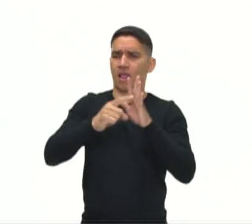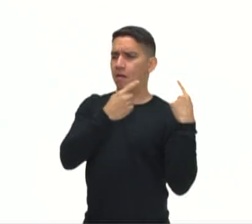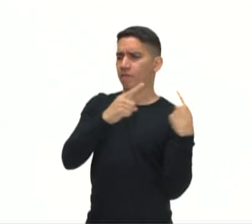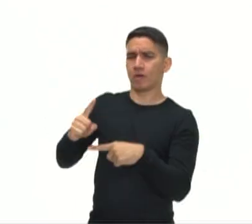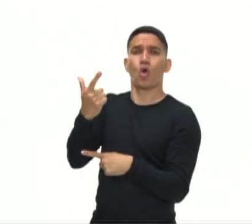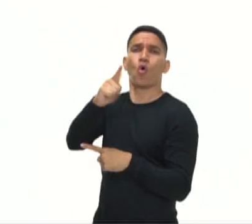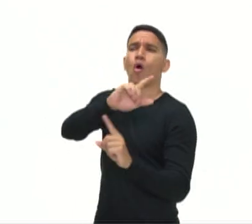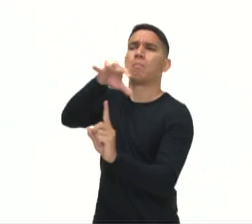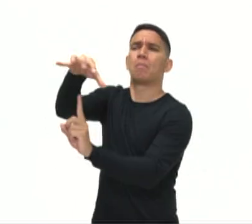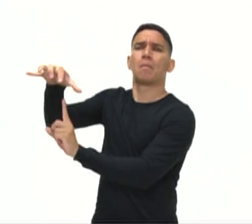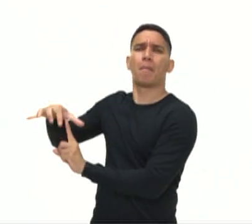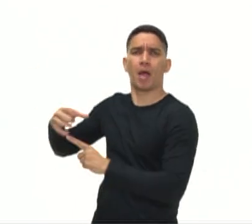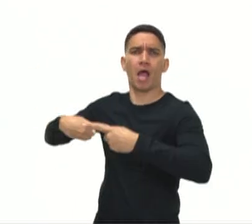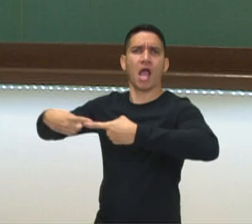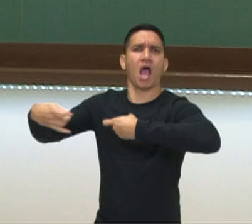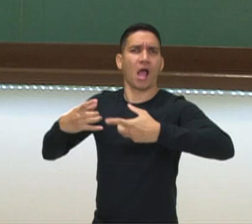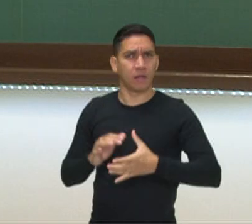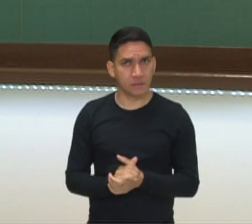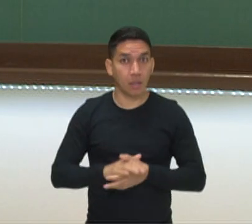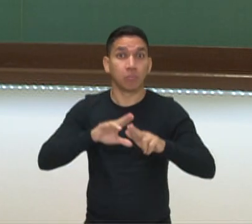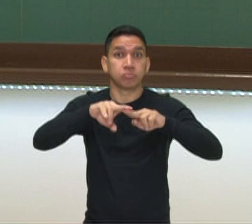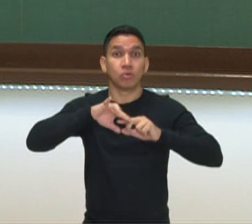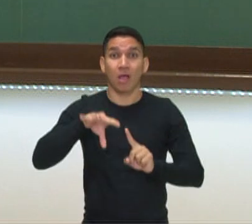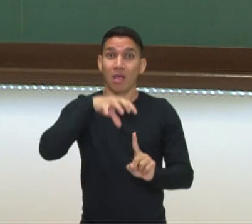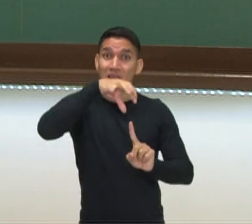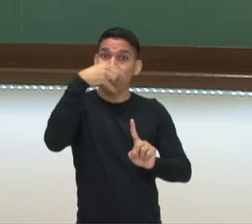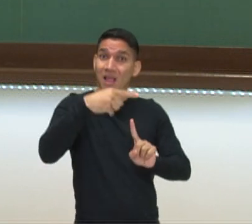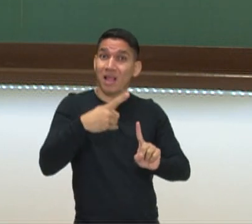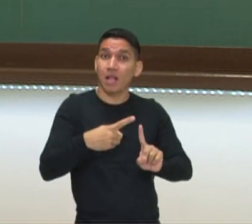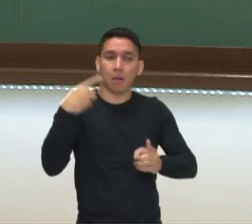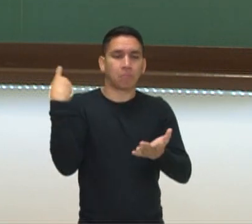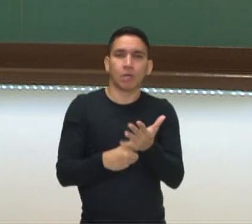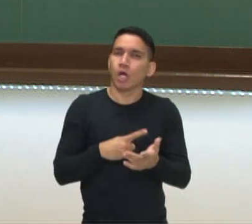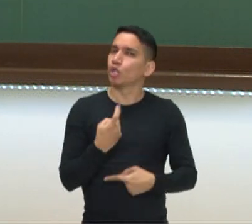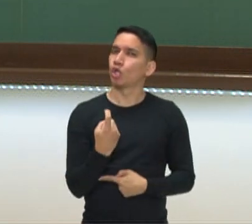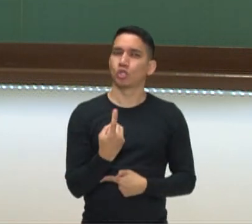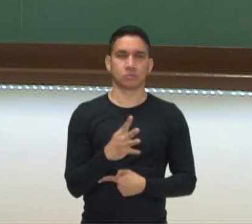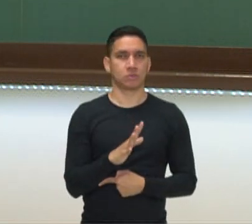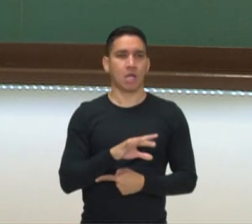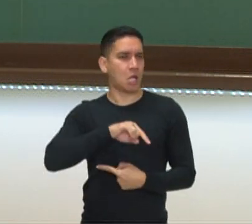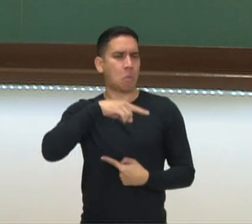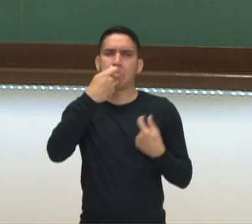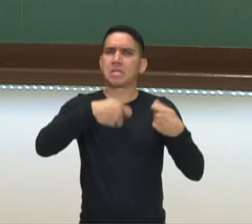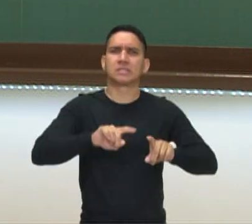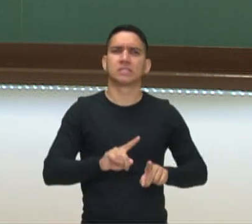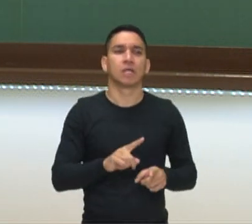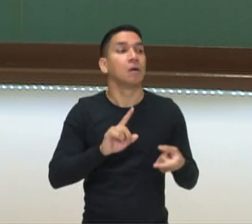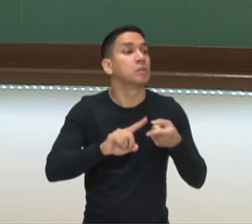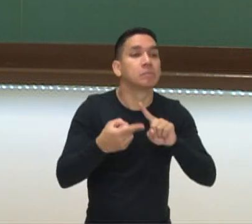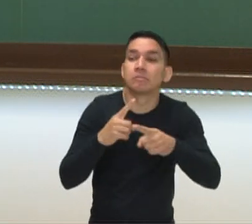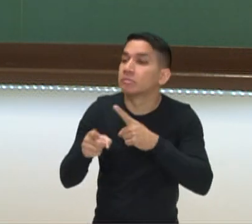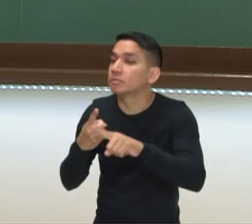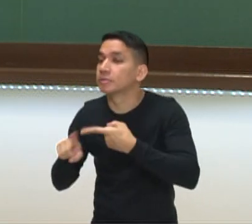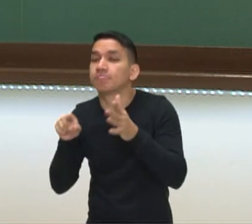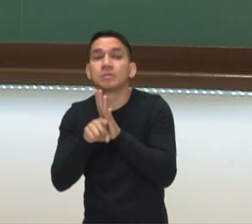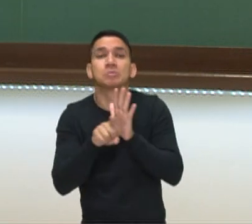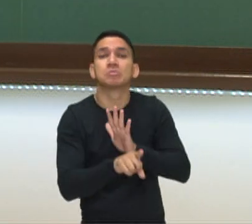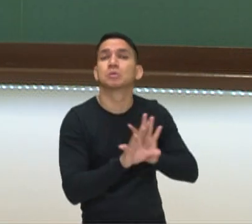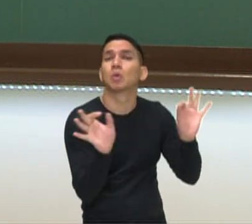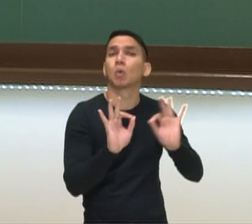reinos. Então o rei tomava a decisão, ele não precisava consultar, ele não precisava passar uma